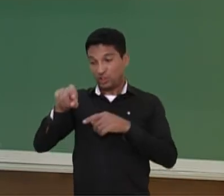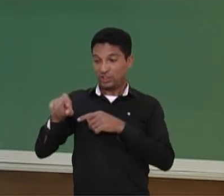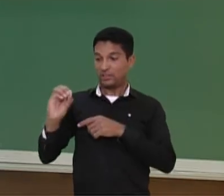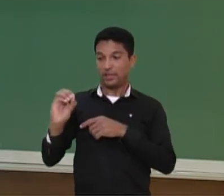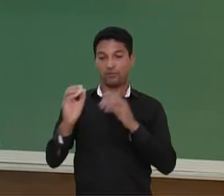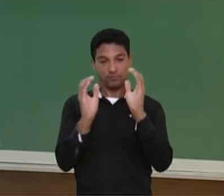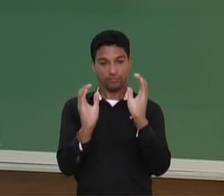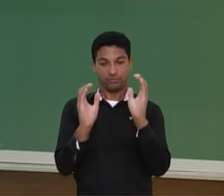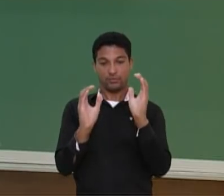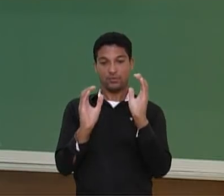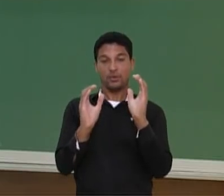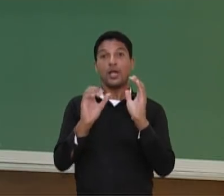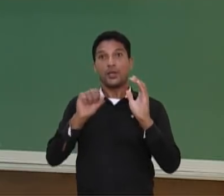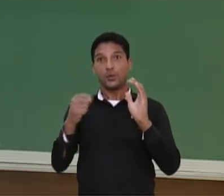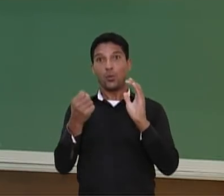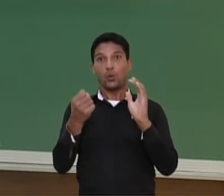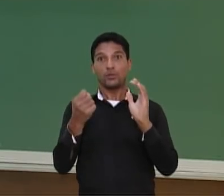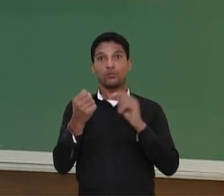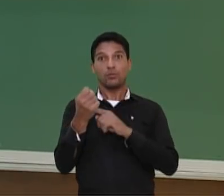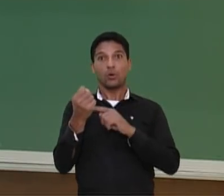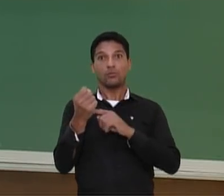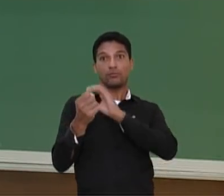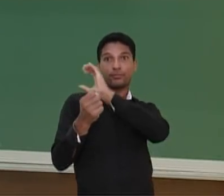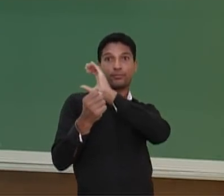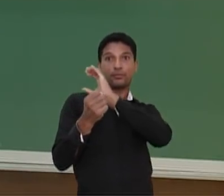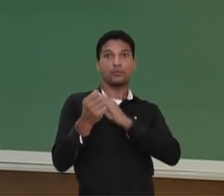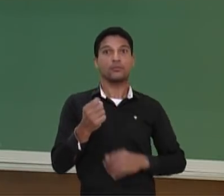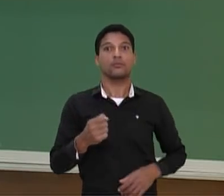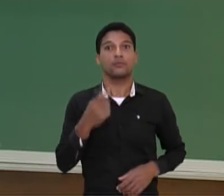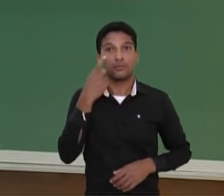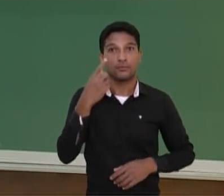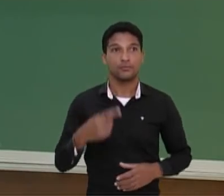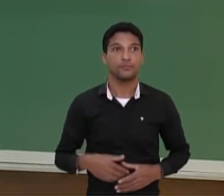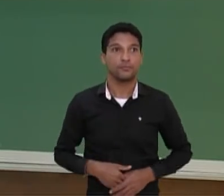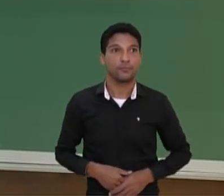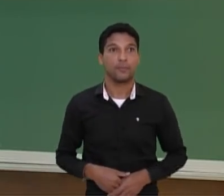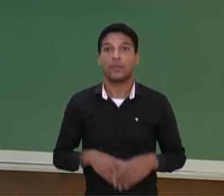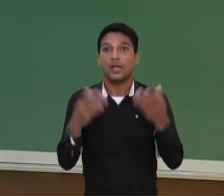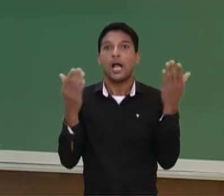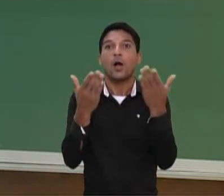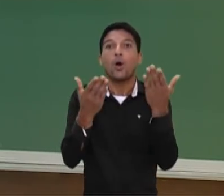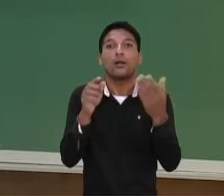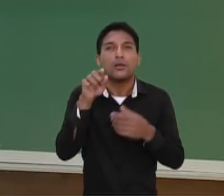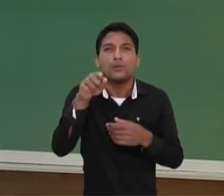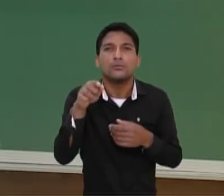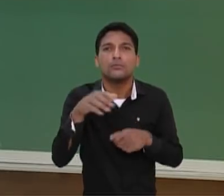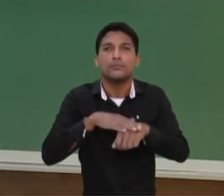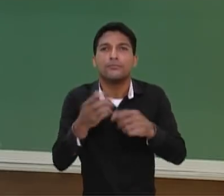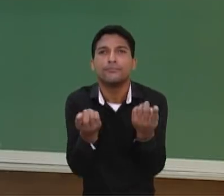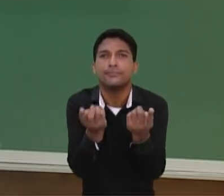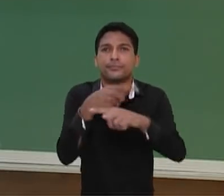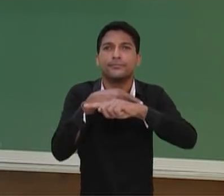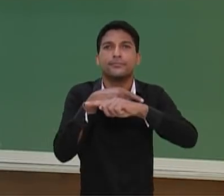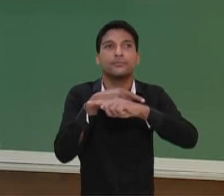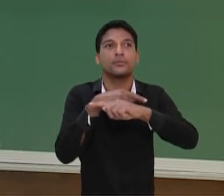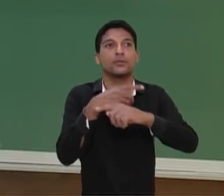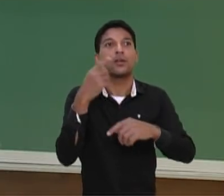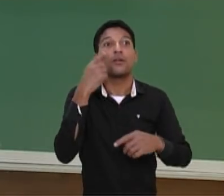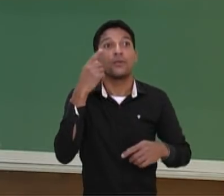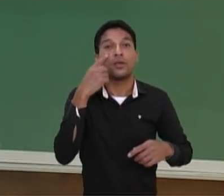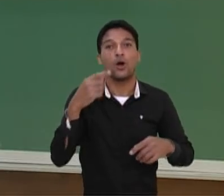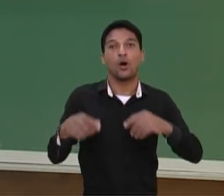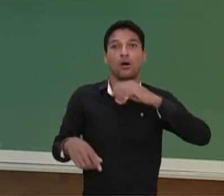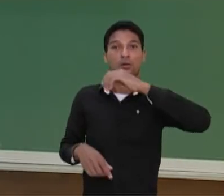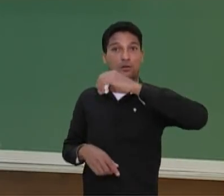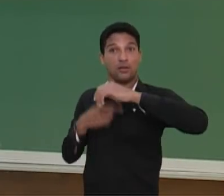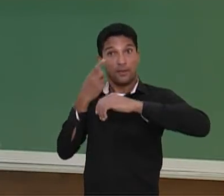e 8 do termo independente aqui, ok? Só que agora eu vou fazer o inverso contigo. Ó, dada a função